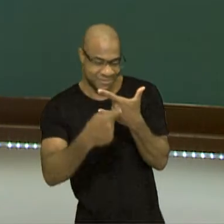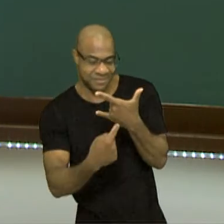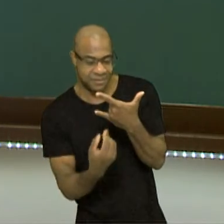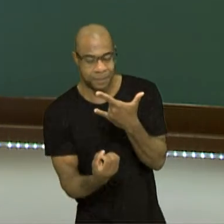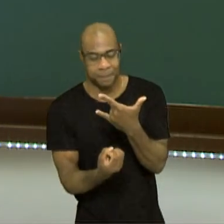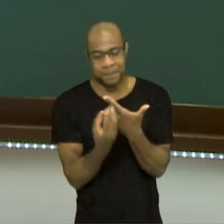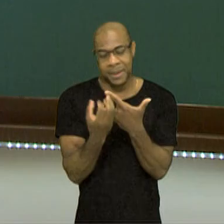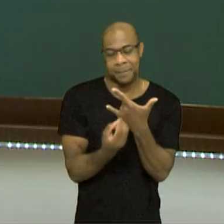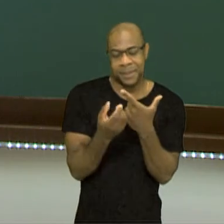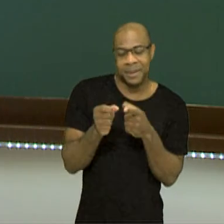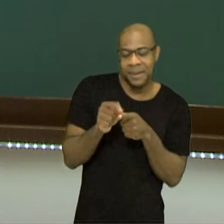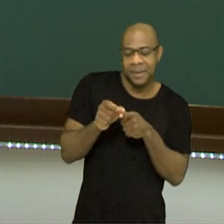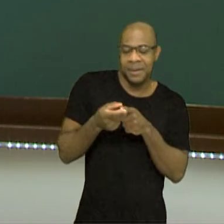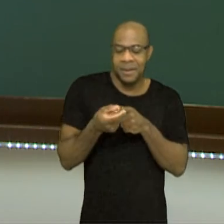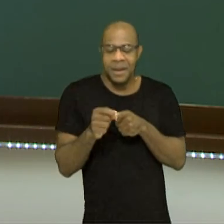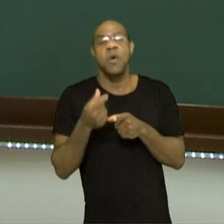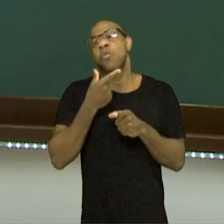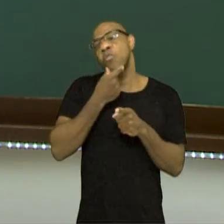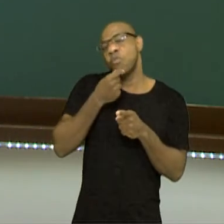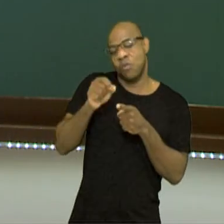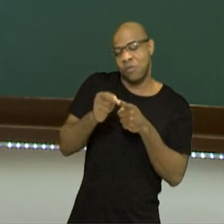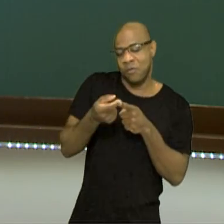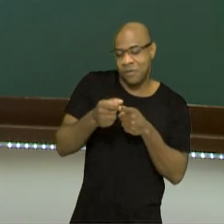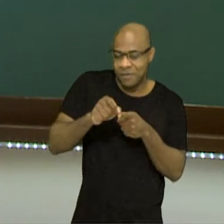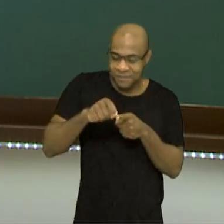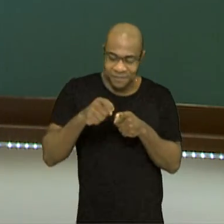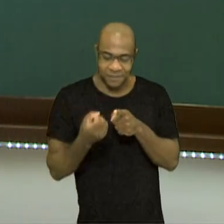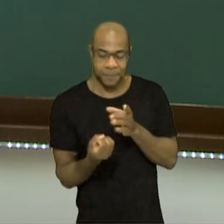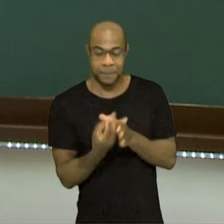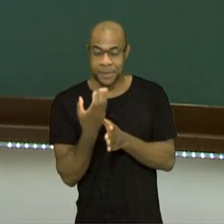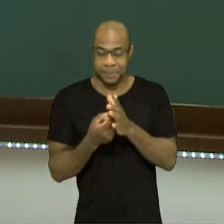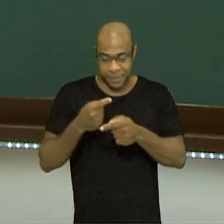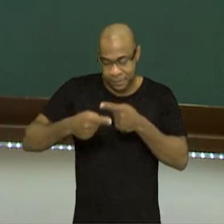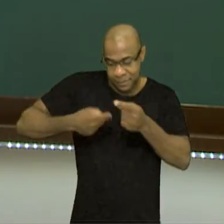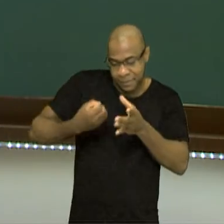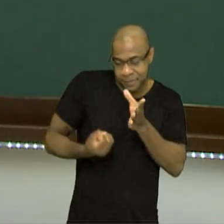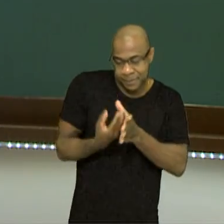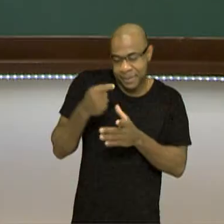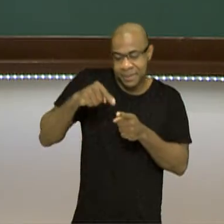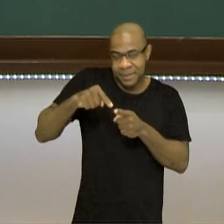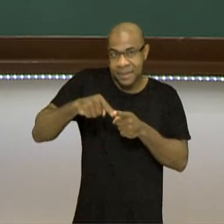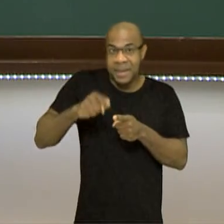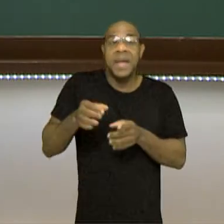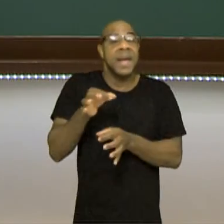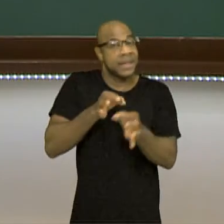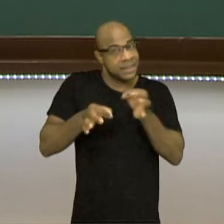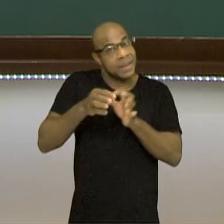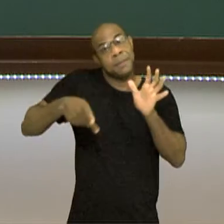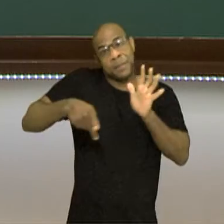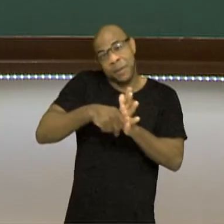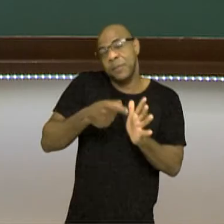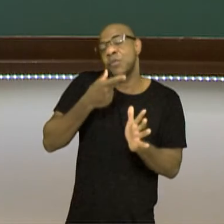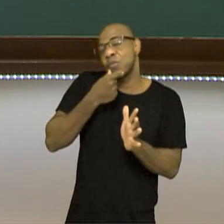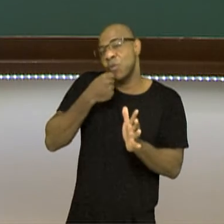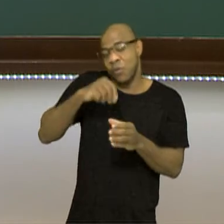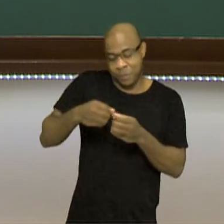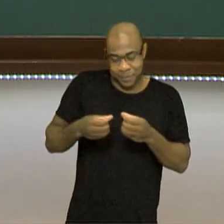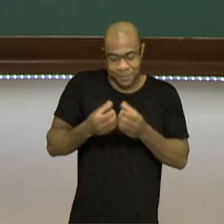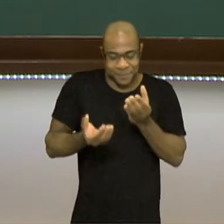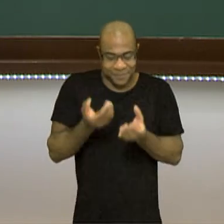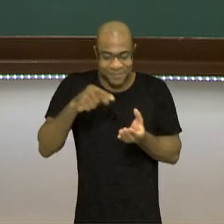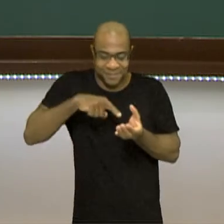produzir o gameta masculino, que é o espermatozoide. Esta é a célula reprodutiva dos